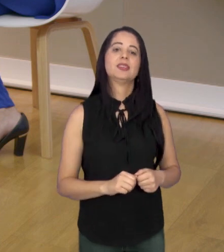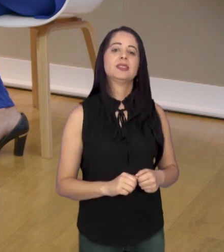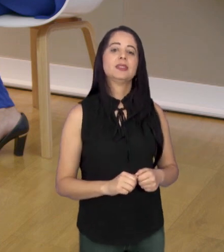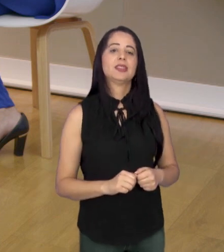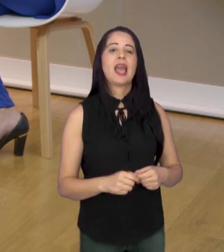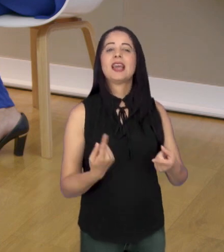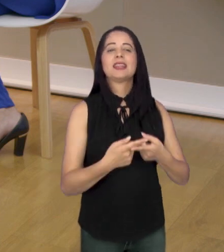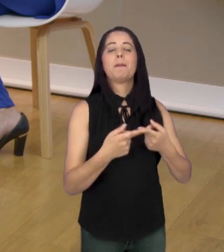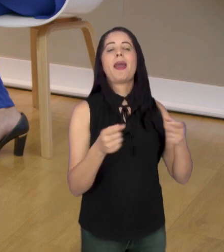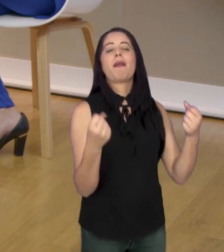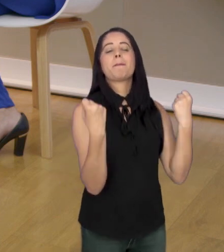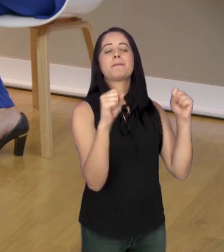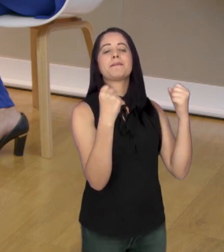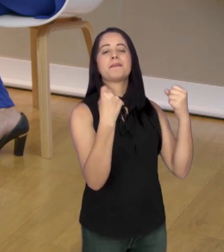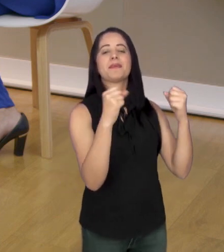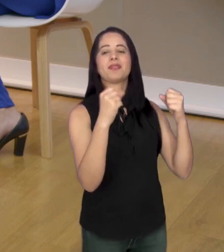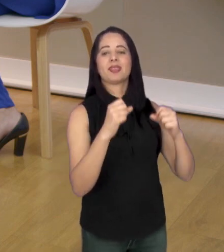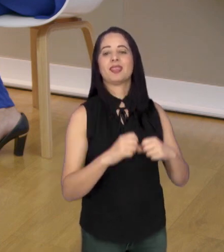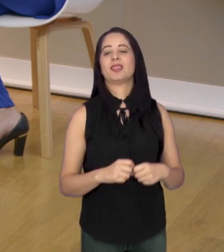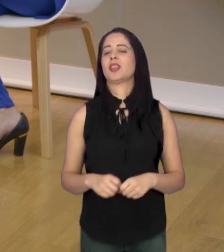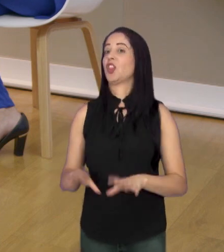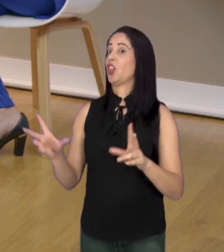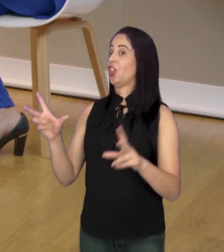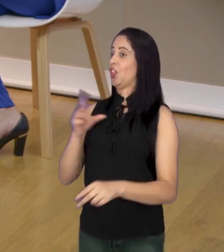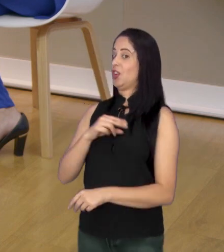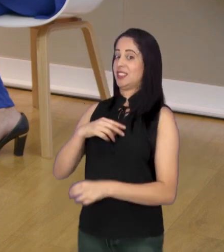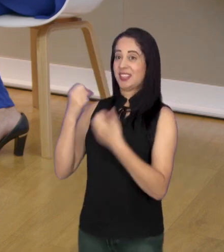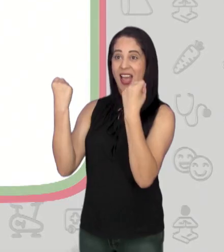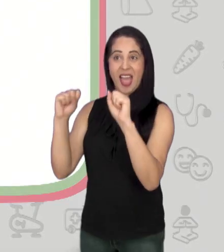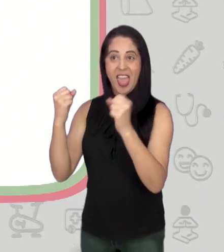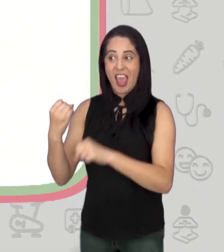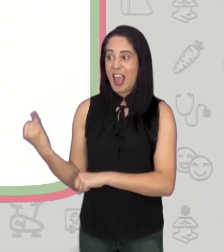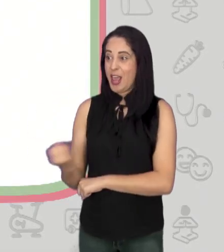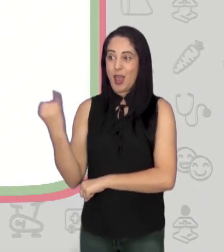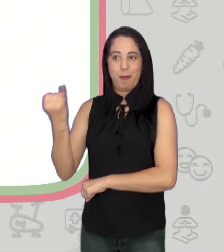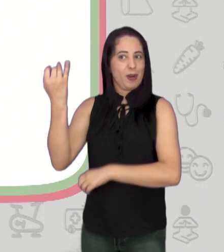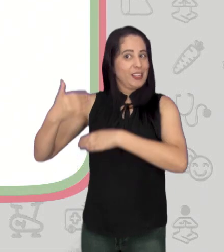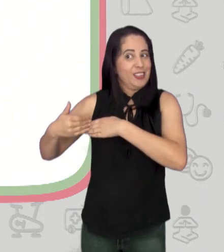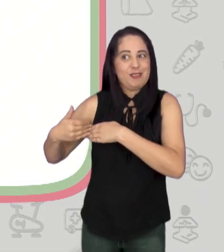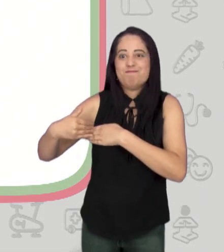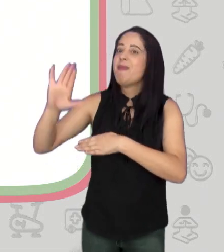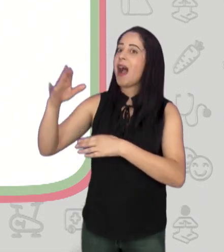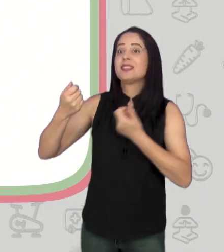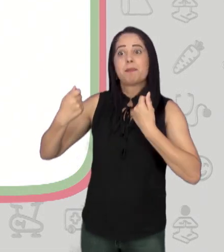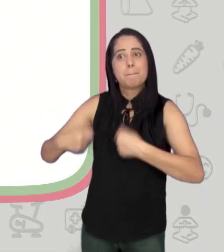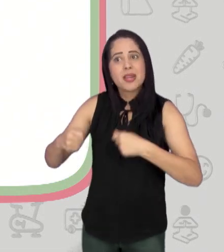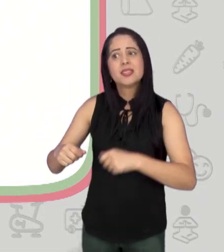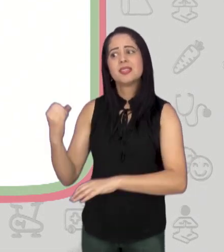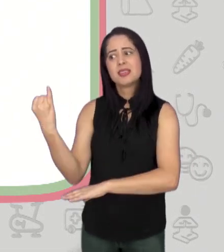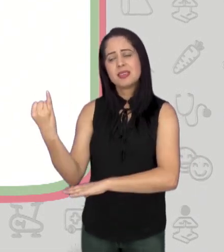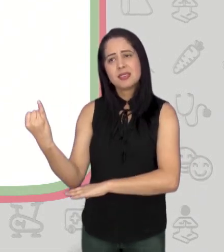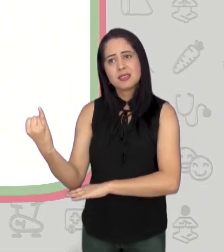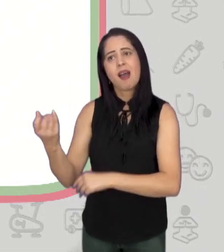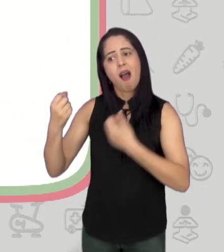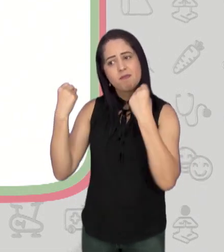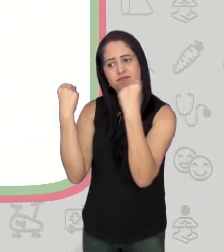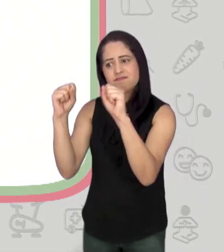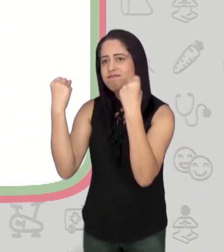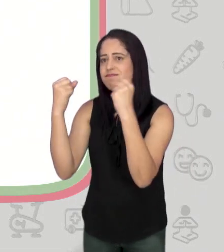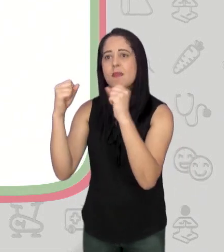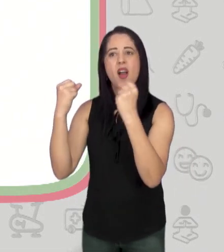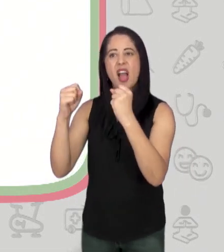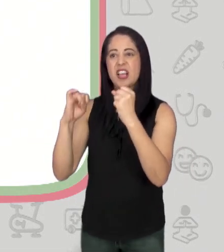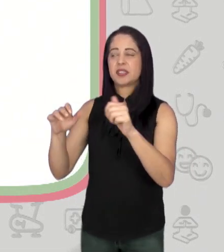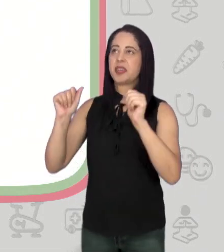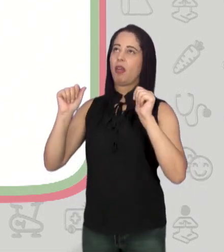organismo. Praticar atividade física. Essa daí eu pego no pé. A gente tem que fazer atividade física porque o sedentarismo não